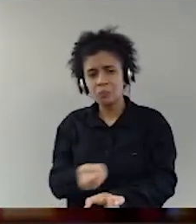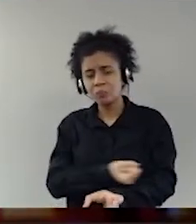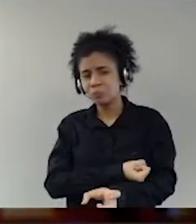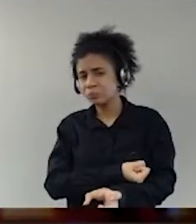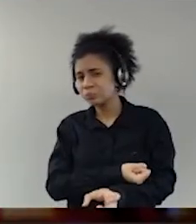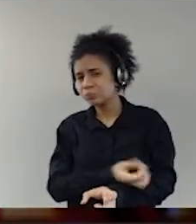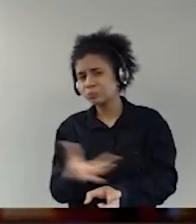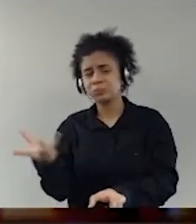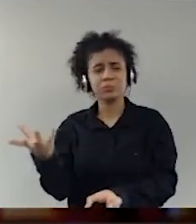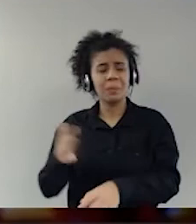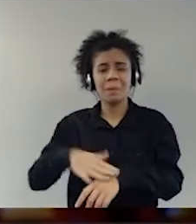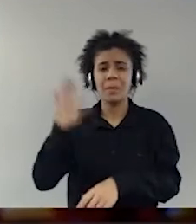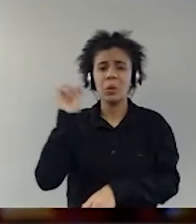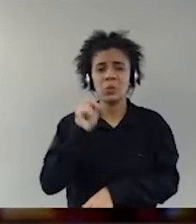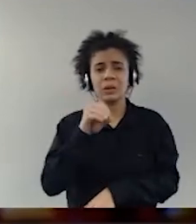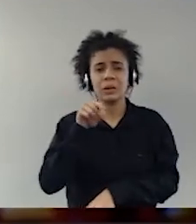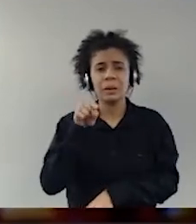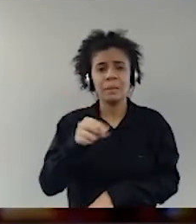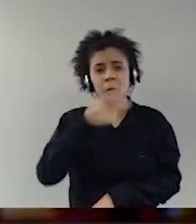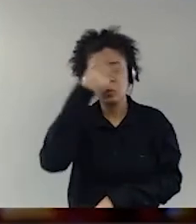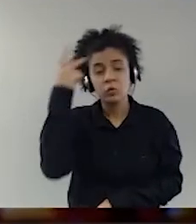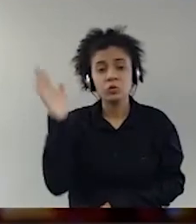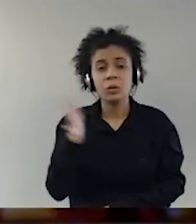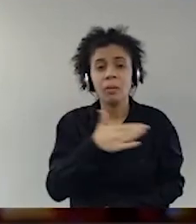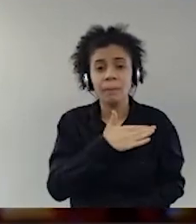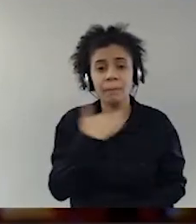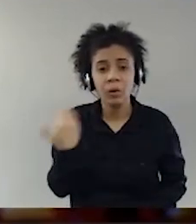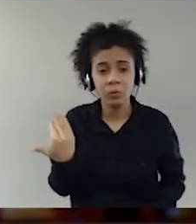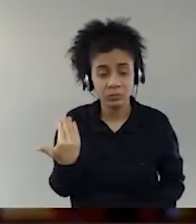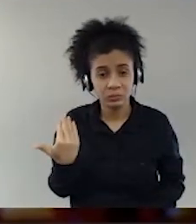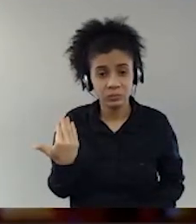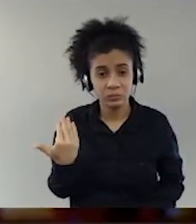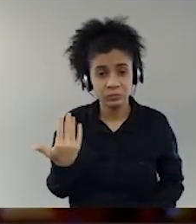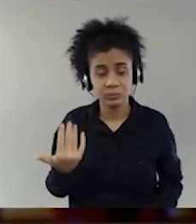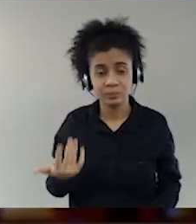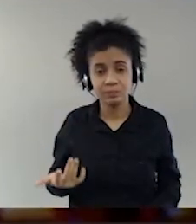números que mostram mais de 80 mil pessoas mortas.